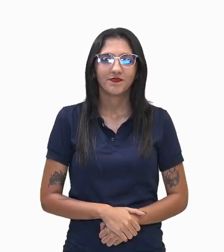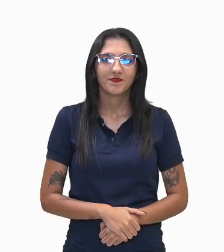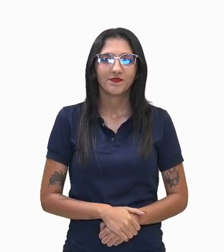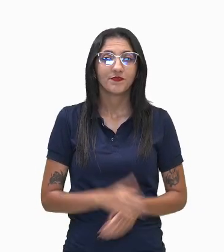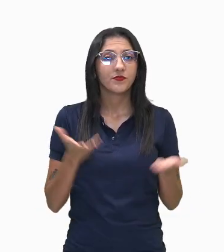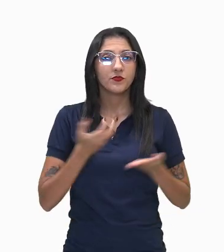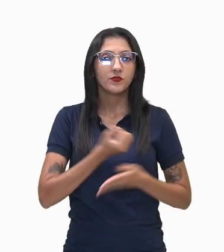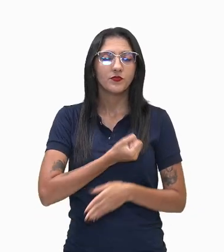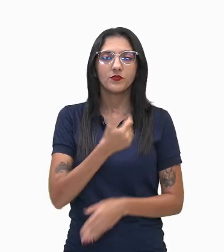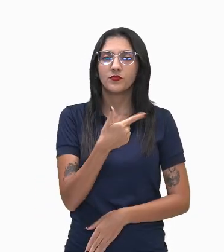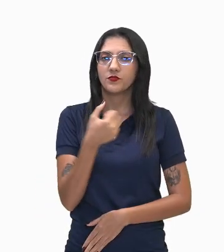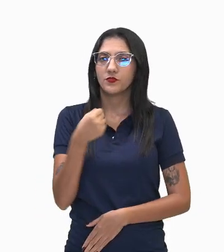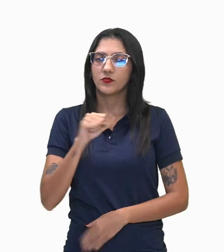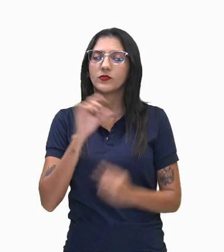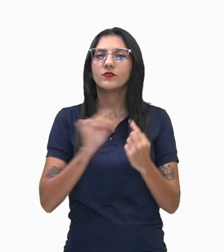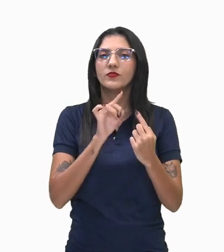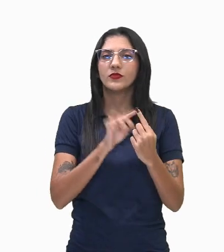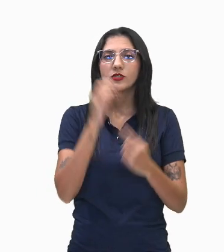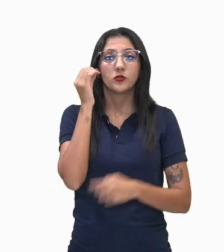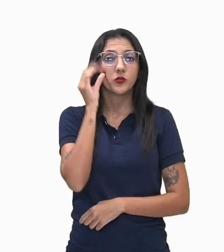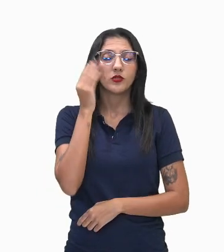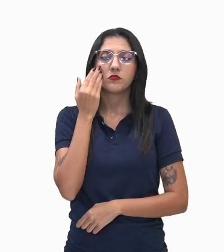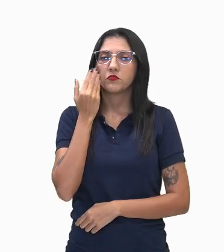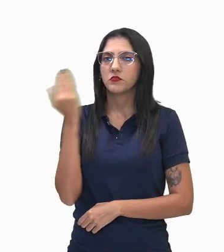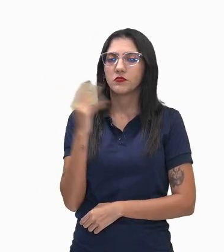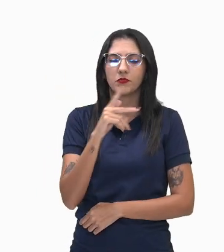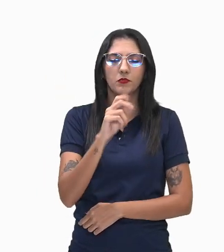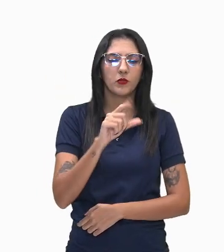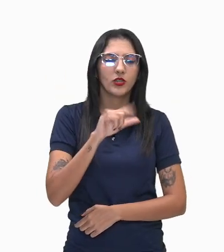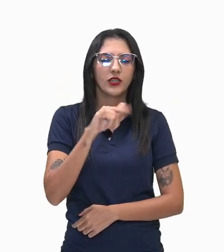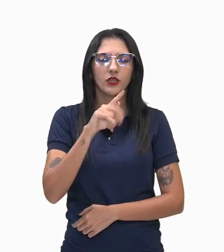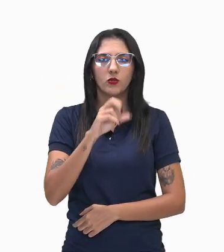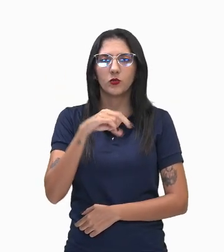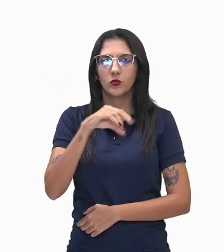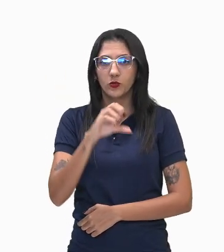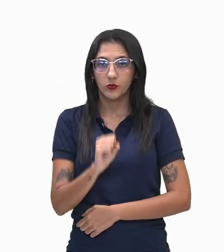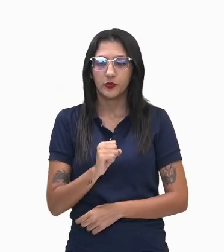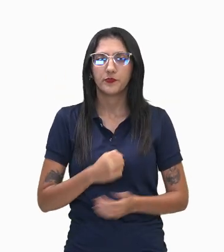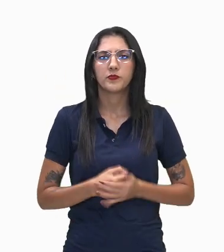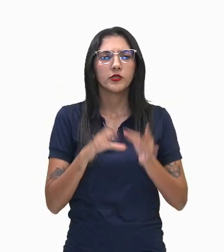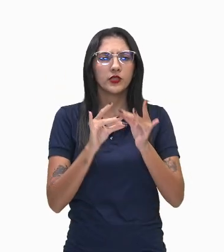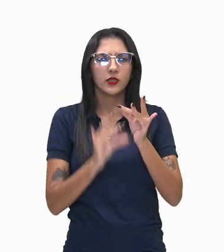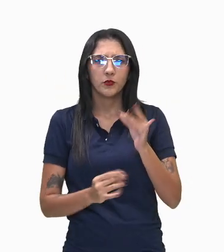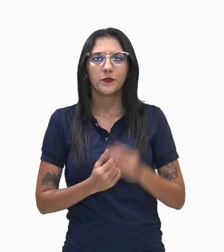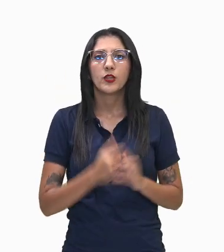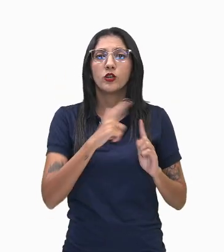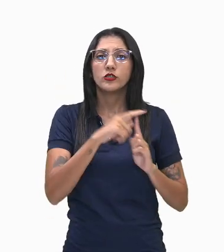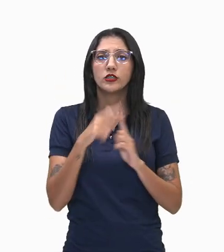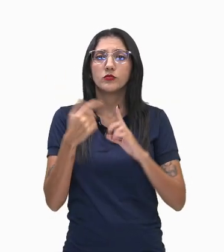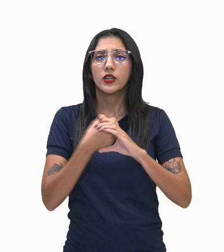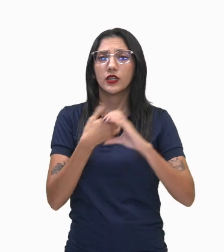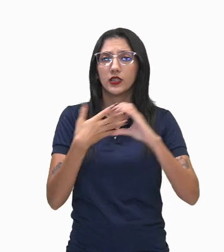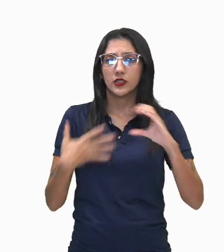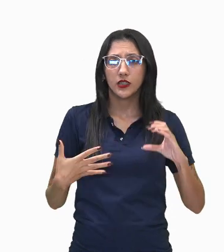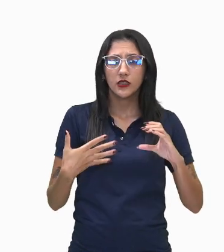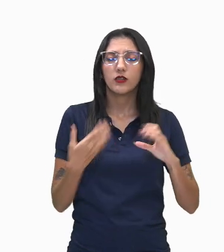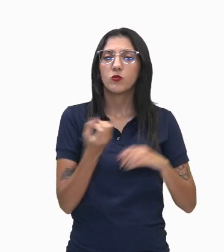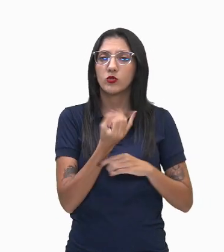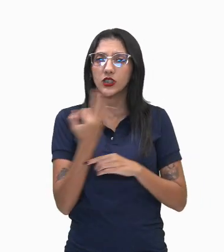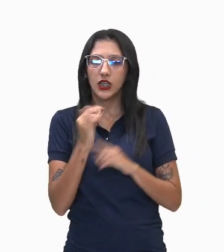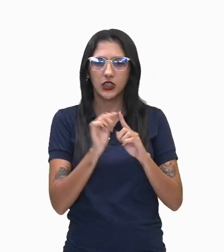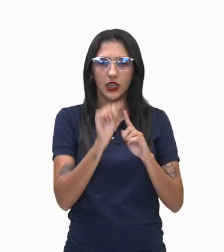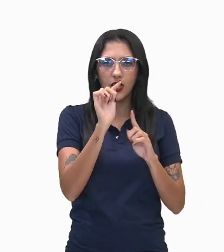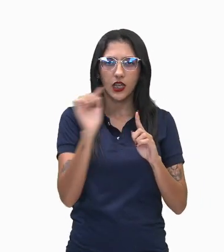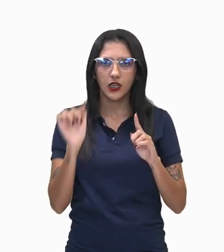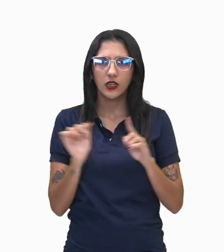Aula de número 28, objeto de conhecimento, polígonos, e o detalhamento, classificação quanto o número de vértices,